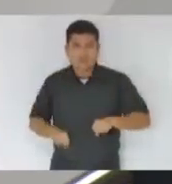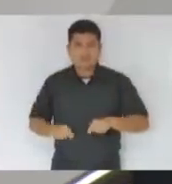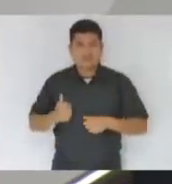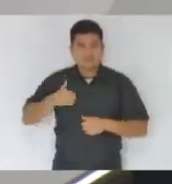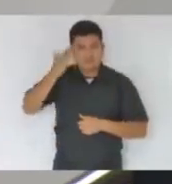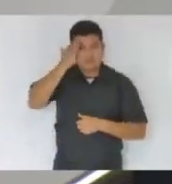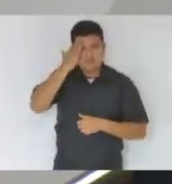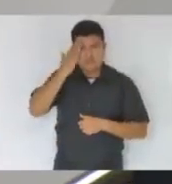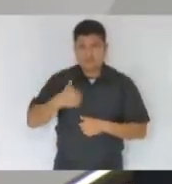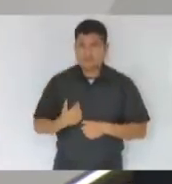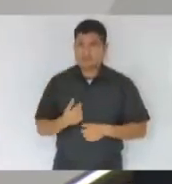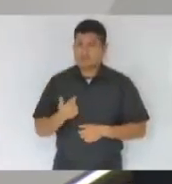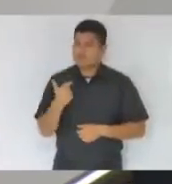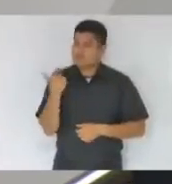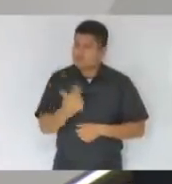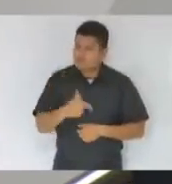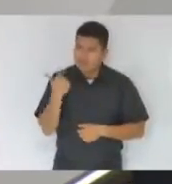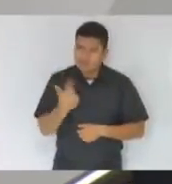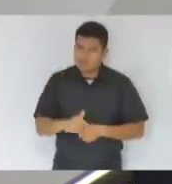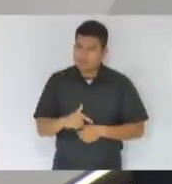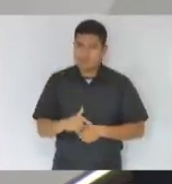não há dificuldade nenhuma